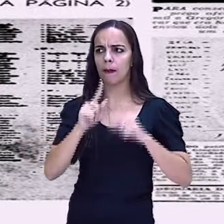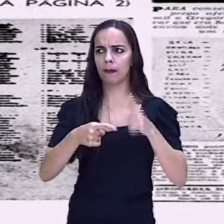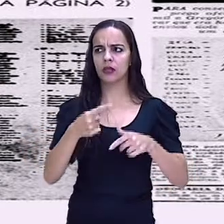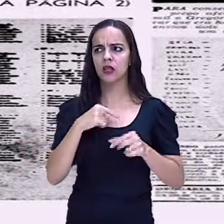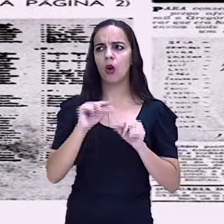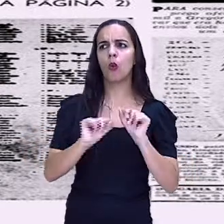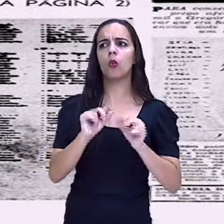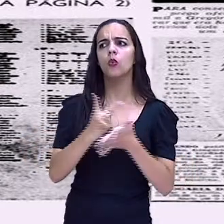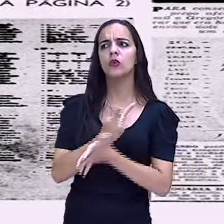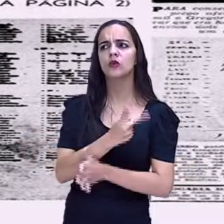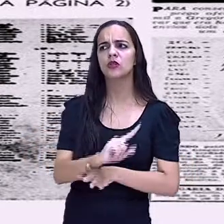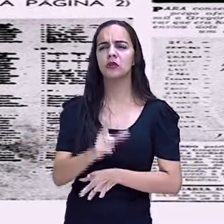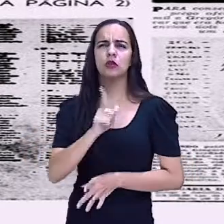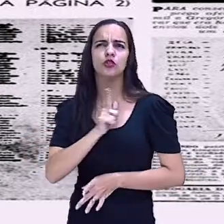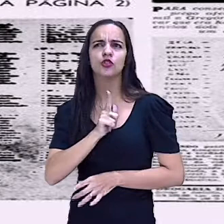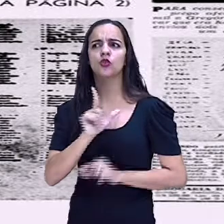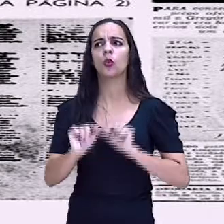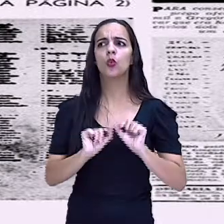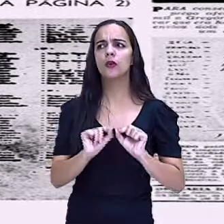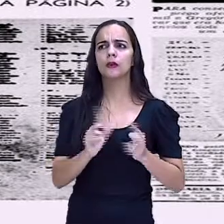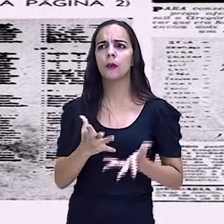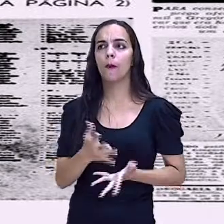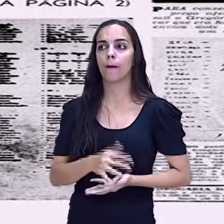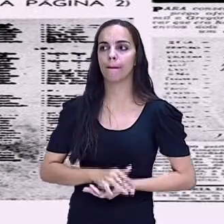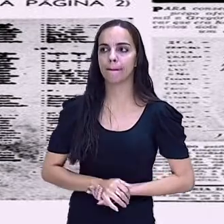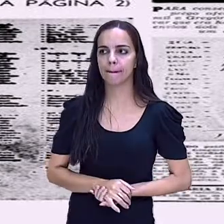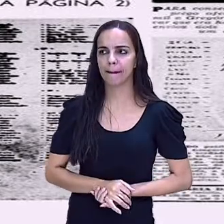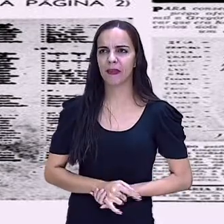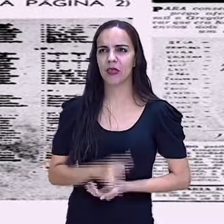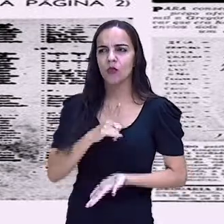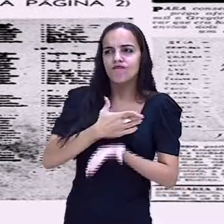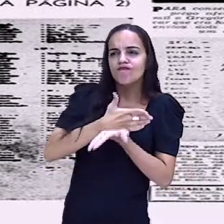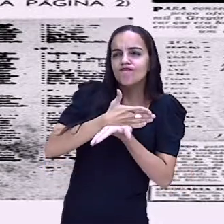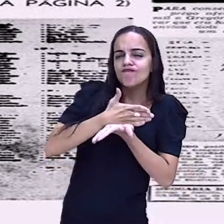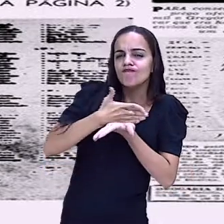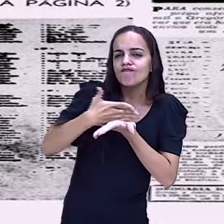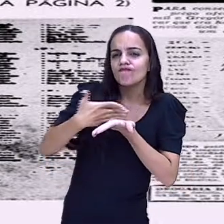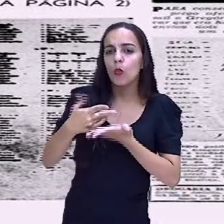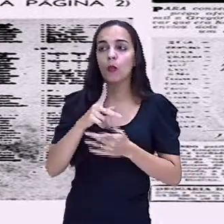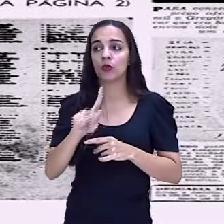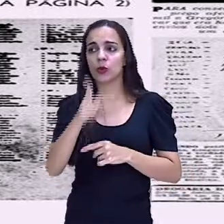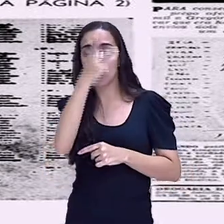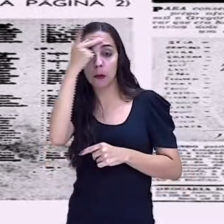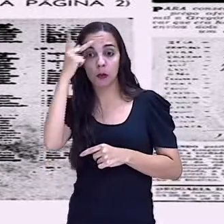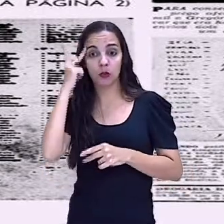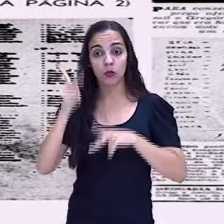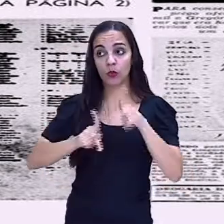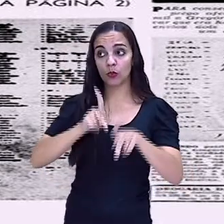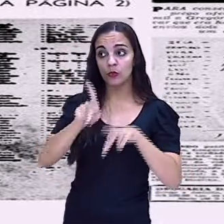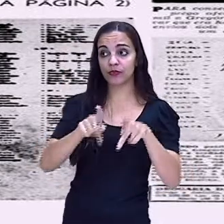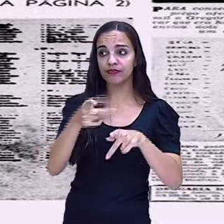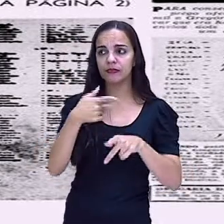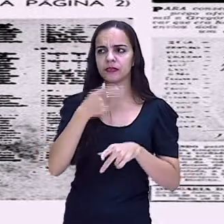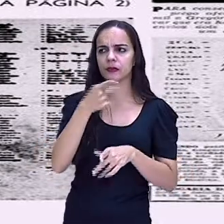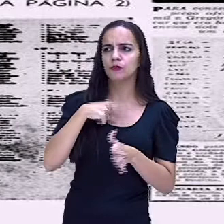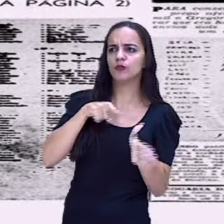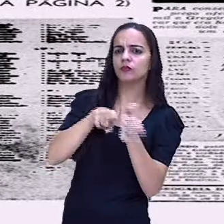país. Além disso, começou-se a questionar o fato de